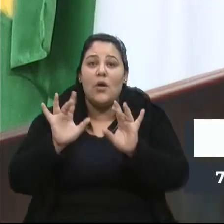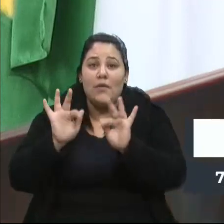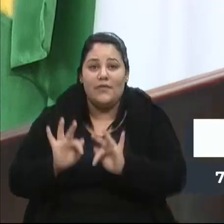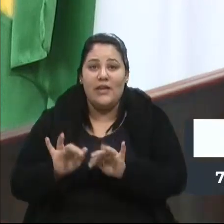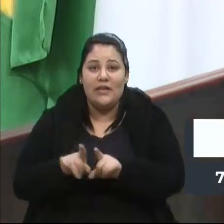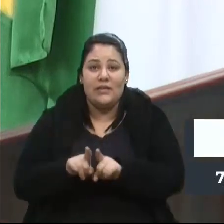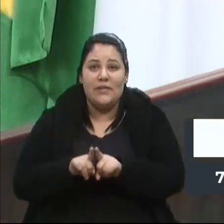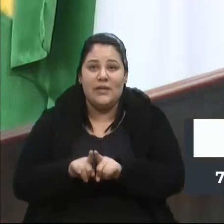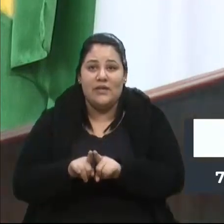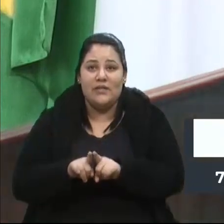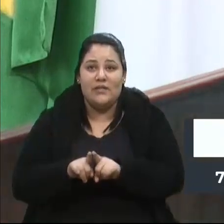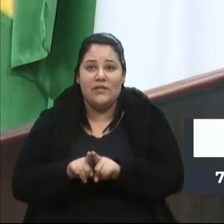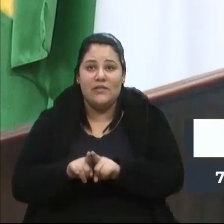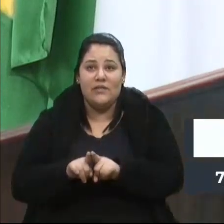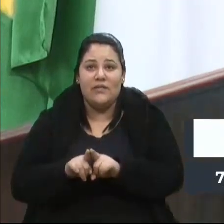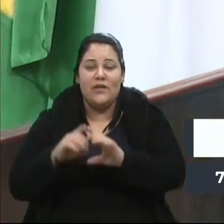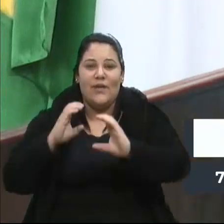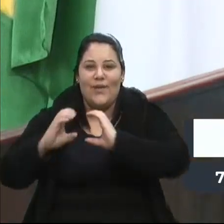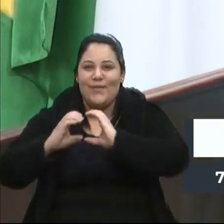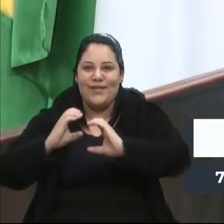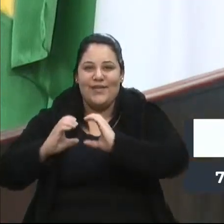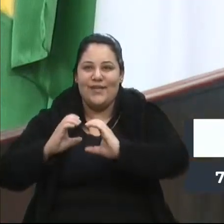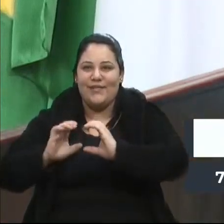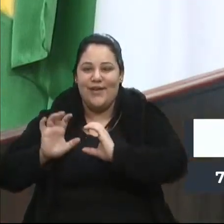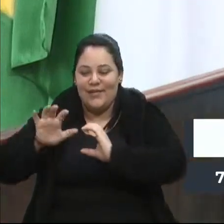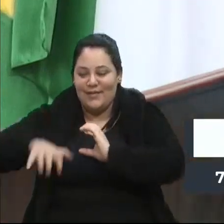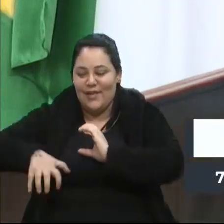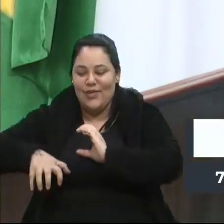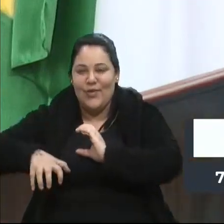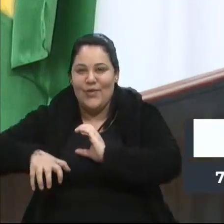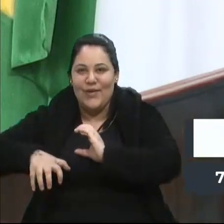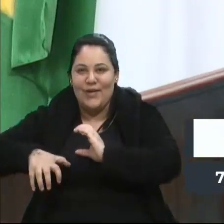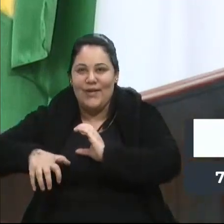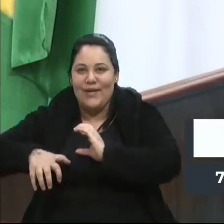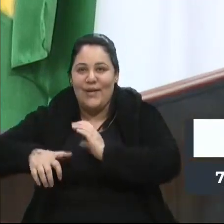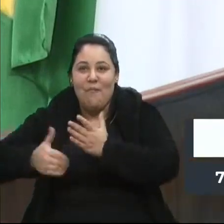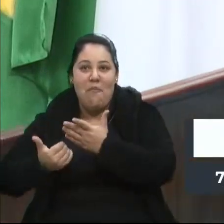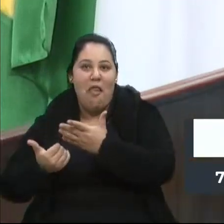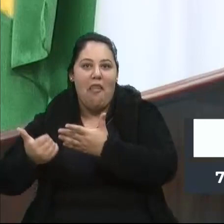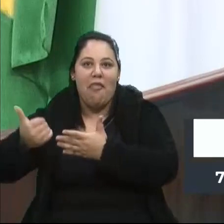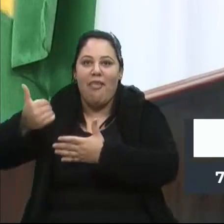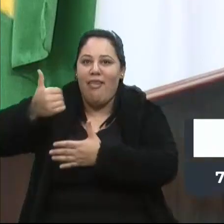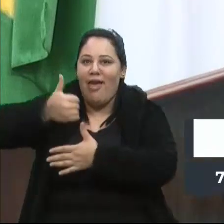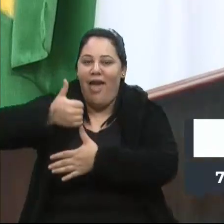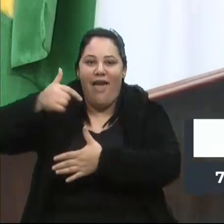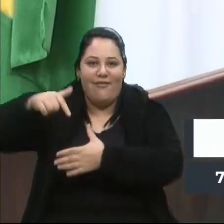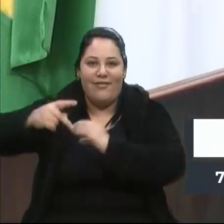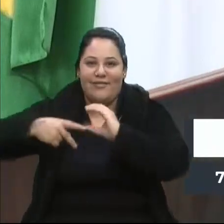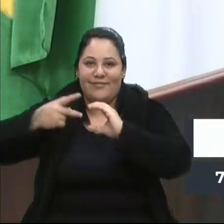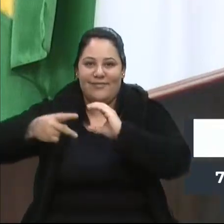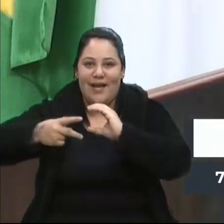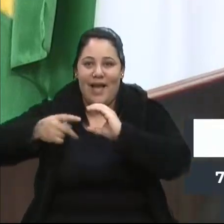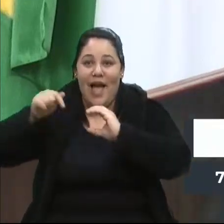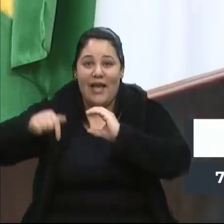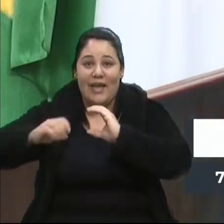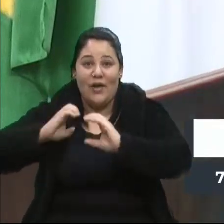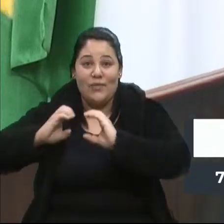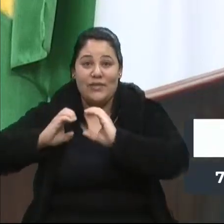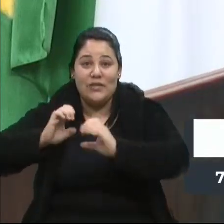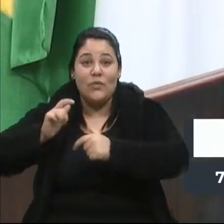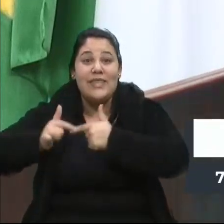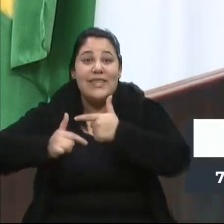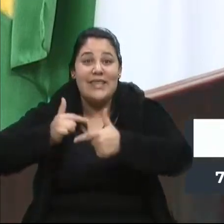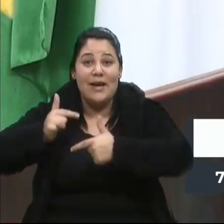finalizar, comunicação não é um setor privilegiado, não, nem nessa casa, viu? Aqui, a comunicação da casa